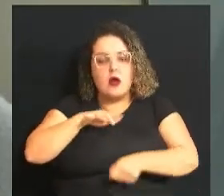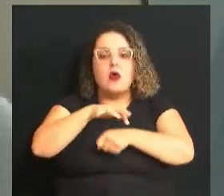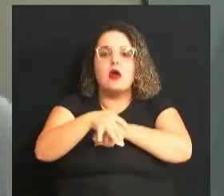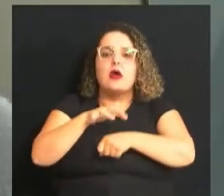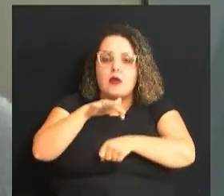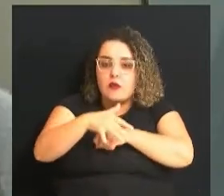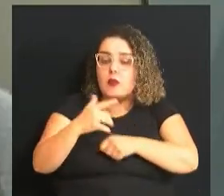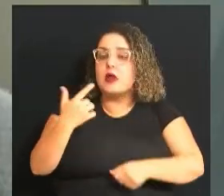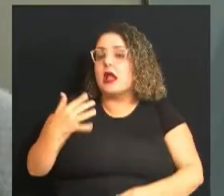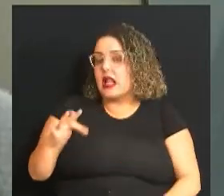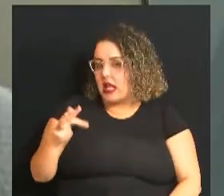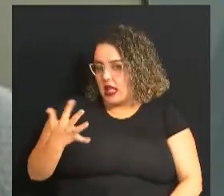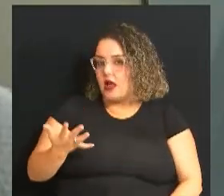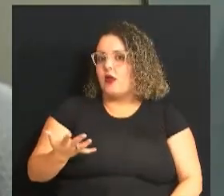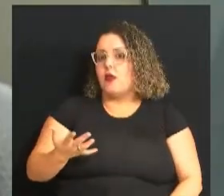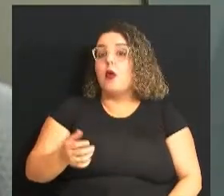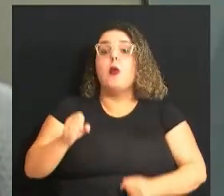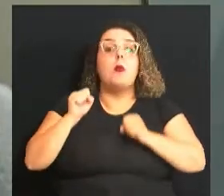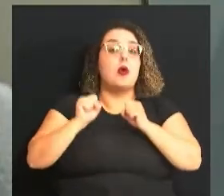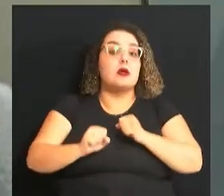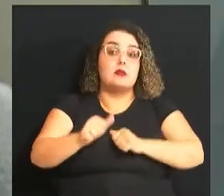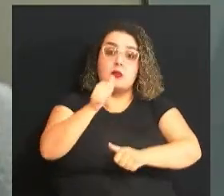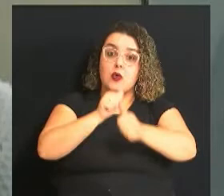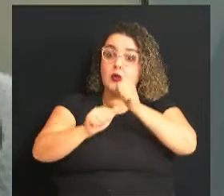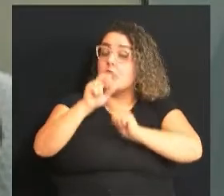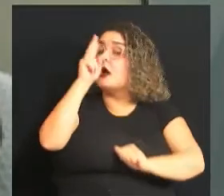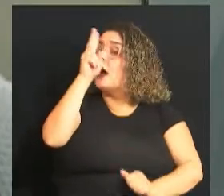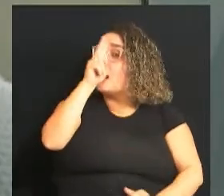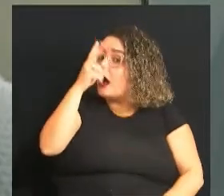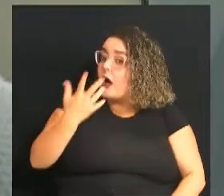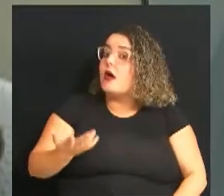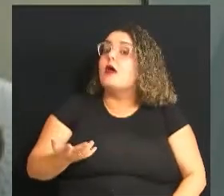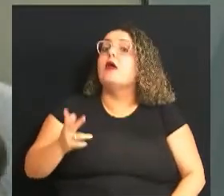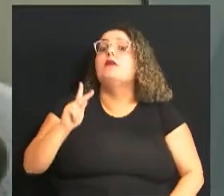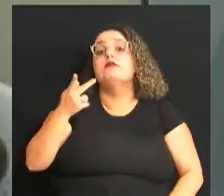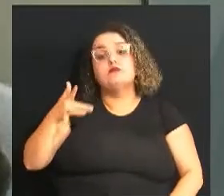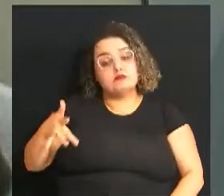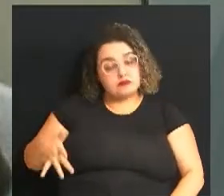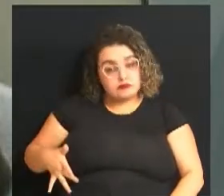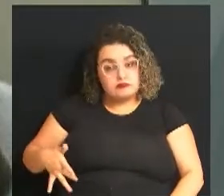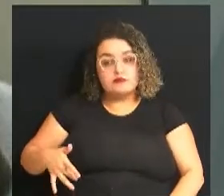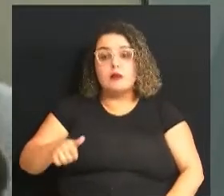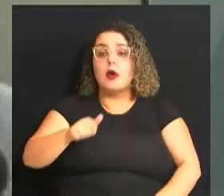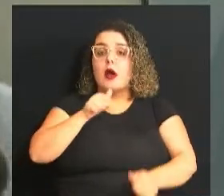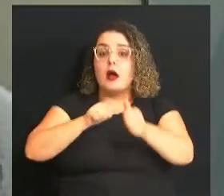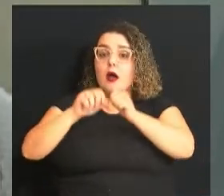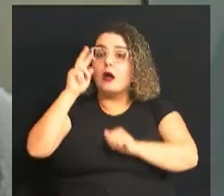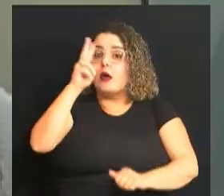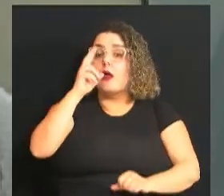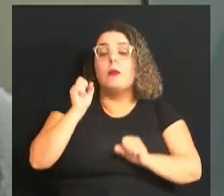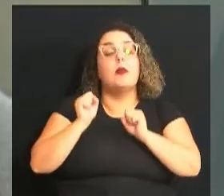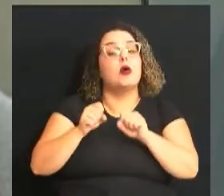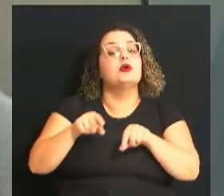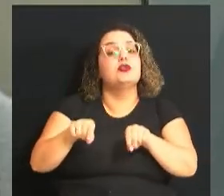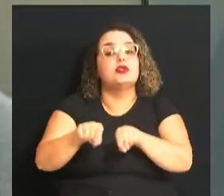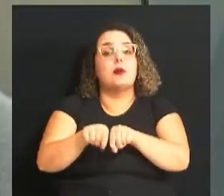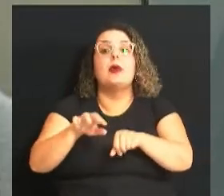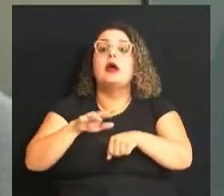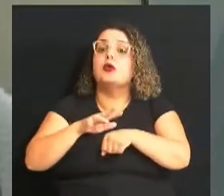ser por conta de álcool, a hepatite alcoólica. Pode ser também por